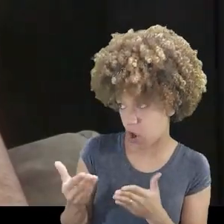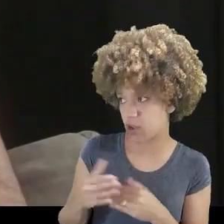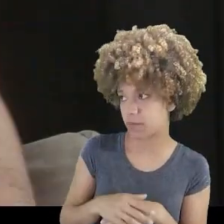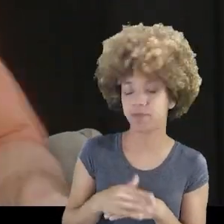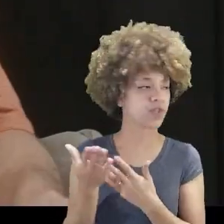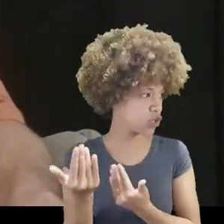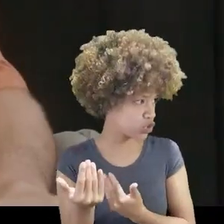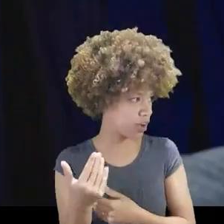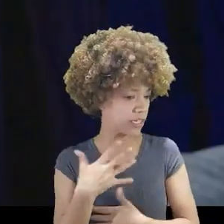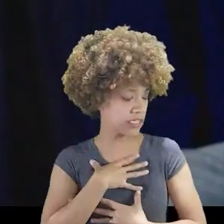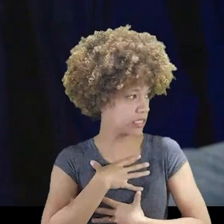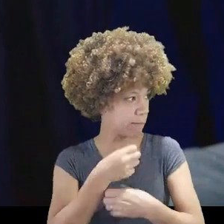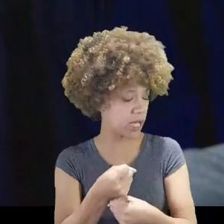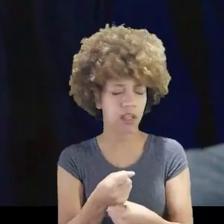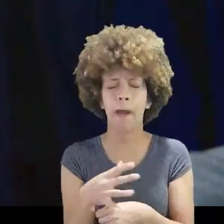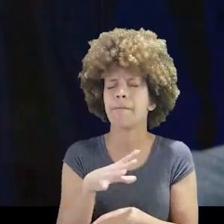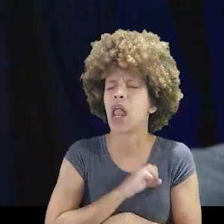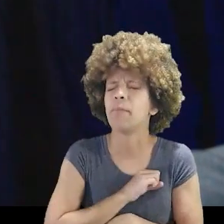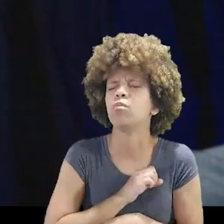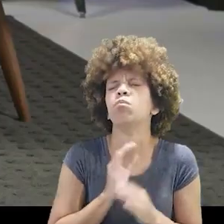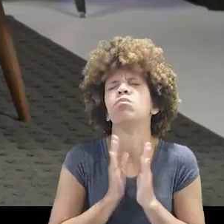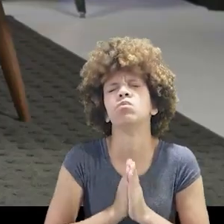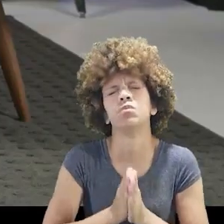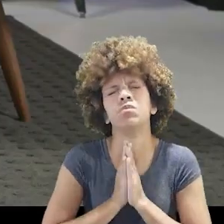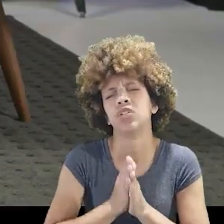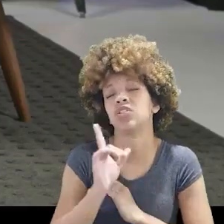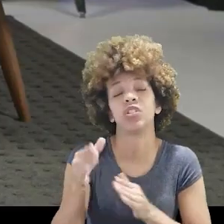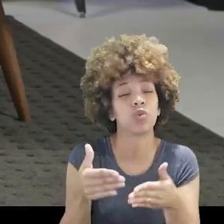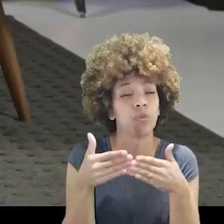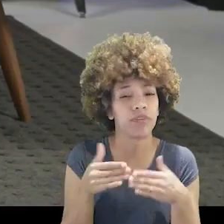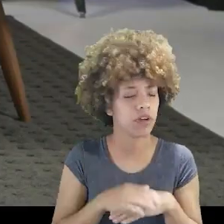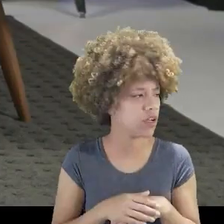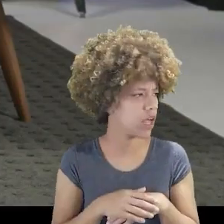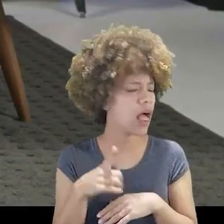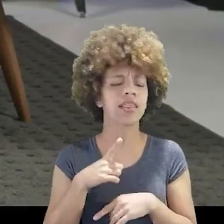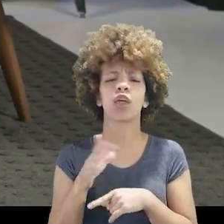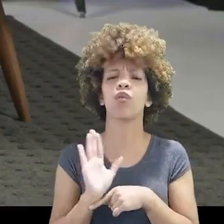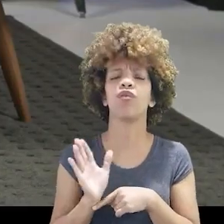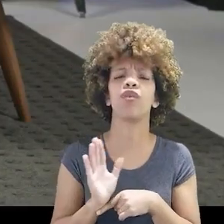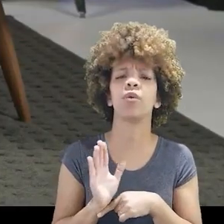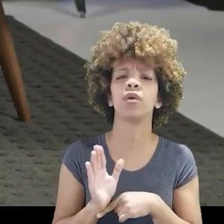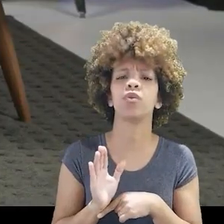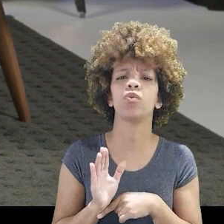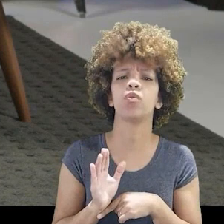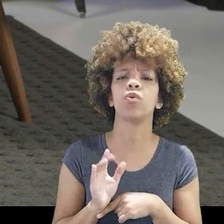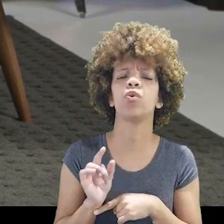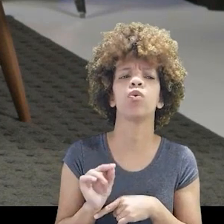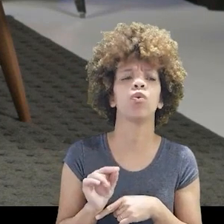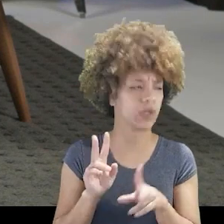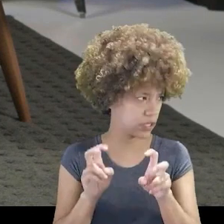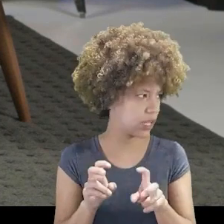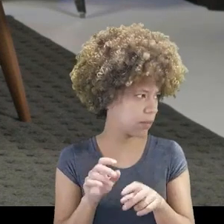até que se mata de Deus não por favor não tem até no filme lá do sobre